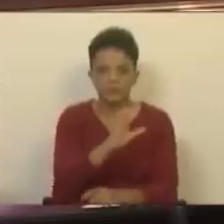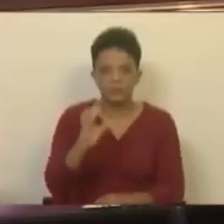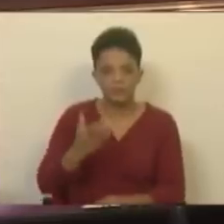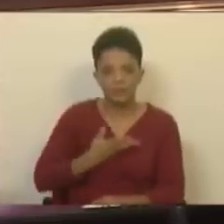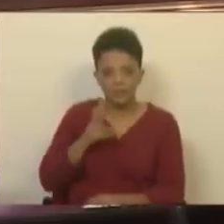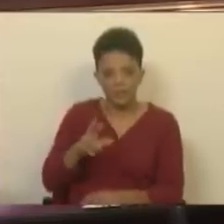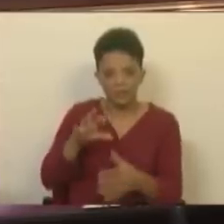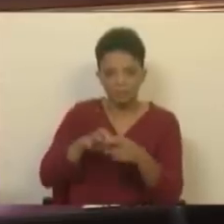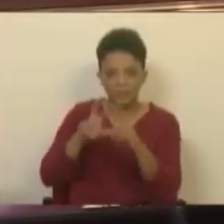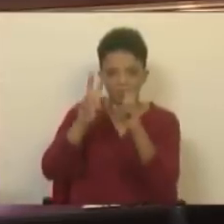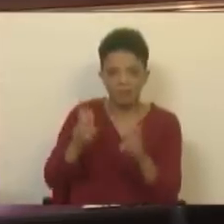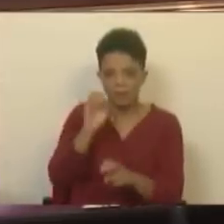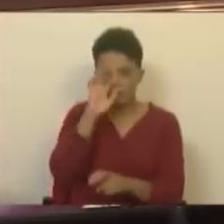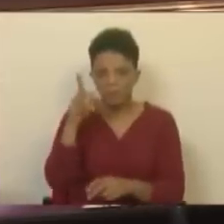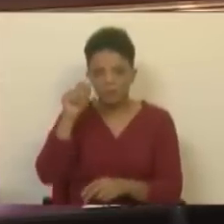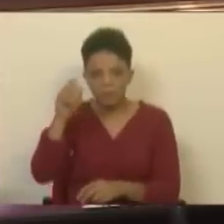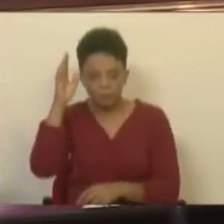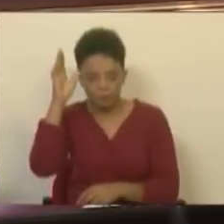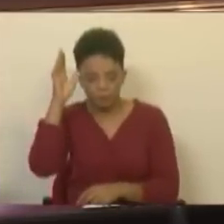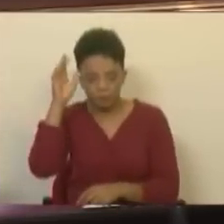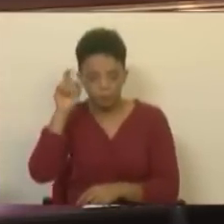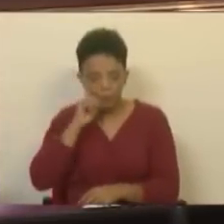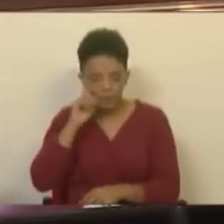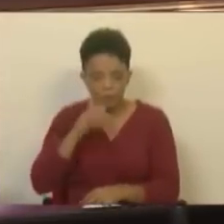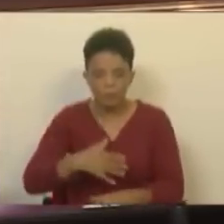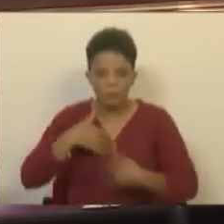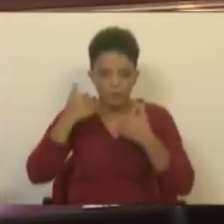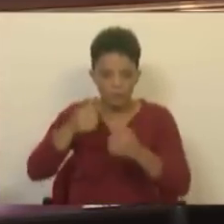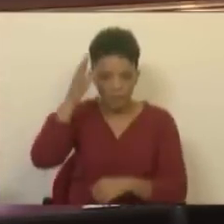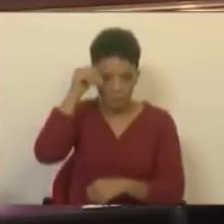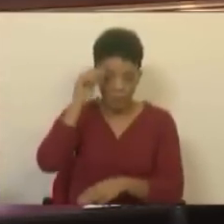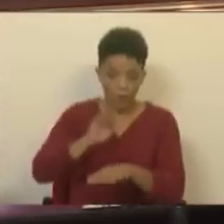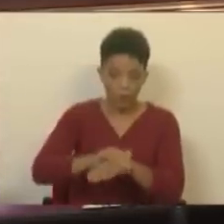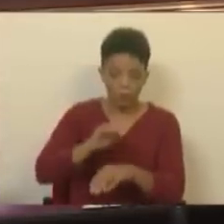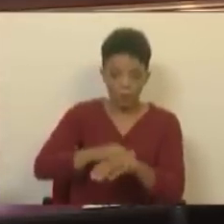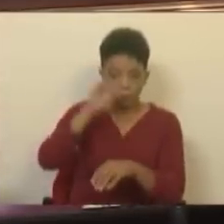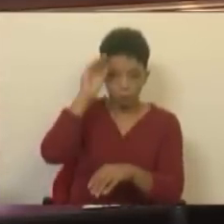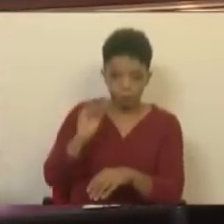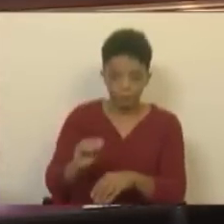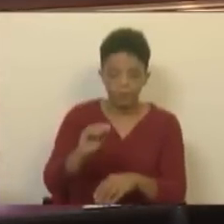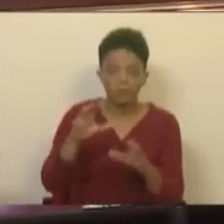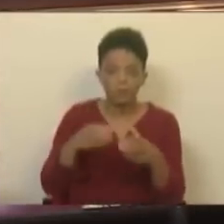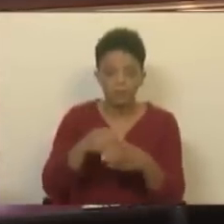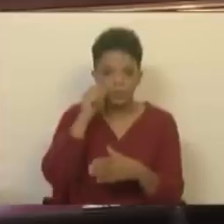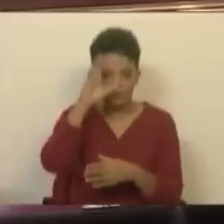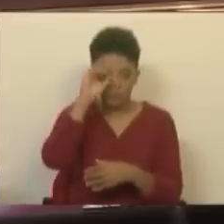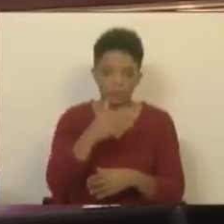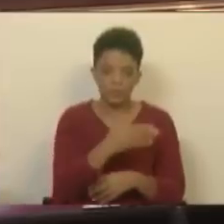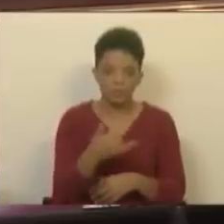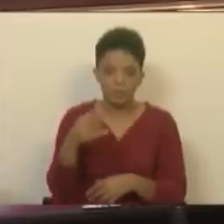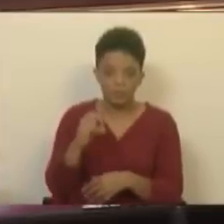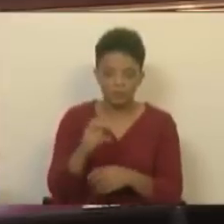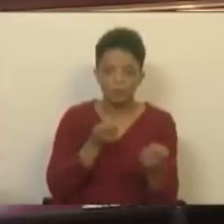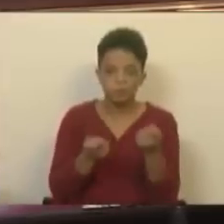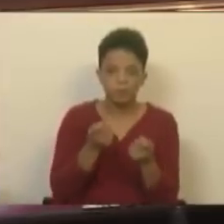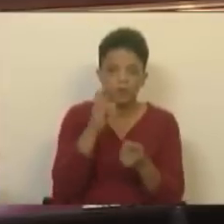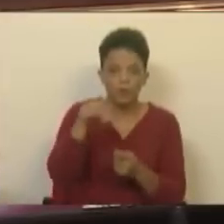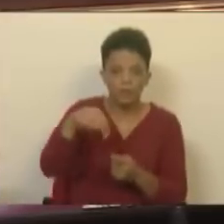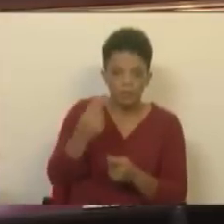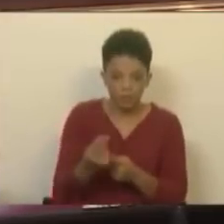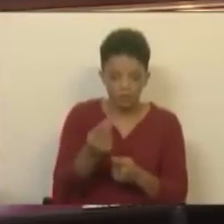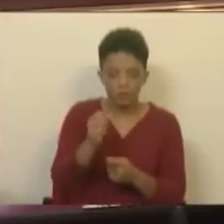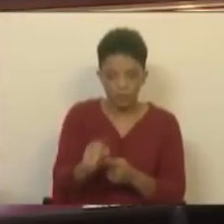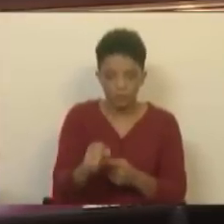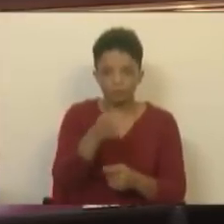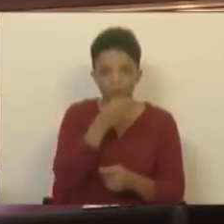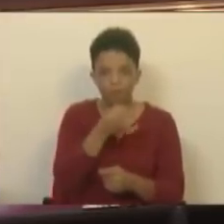em matéria ambiental em matéria de proteção e bem estar animal pela resolução do concelho neste 123 as várias organizações não ambientais já